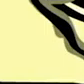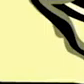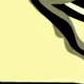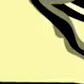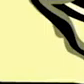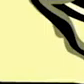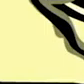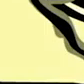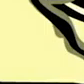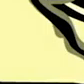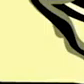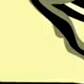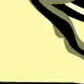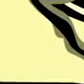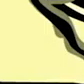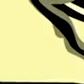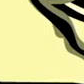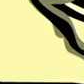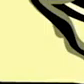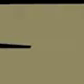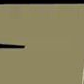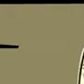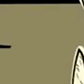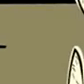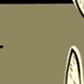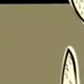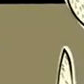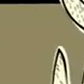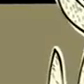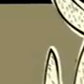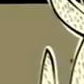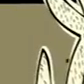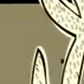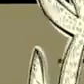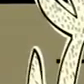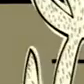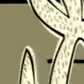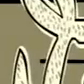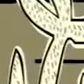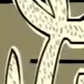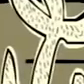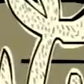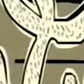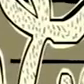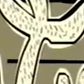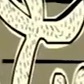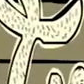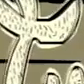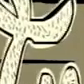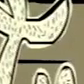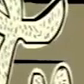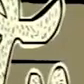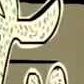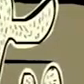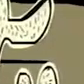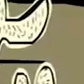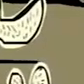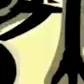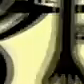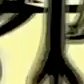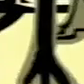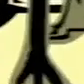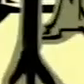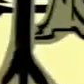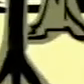embora o mais rápido possível. Só que Agenor nunca tinha ido na casa de Juventina, e mal sabia o coitado que a moça morava muito